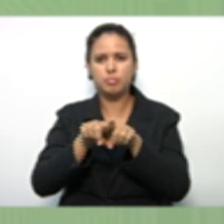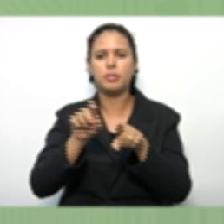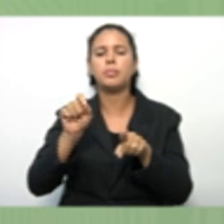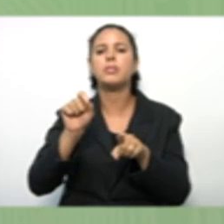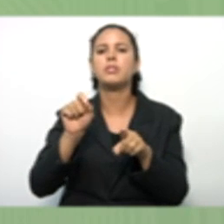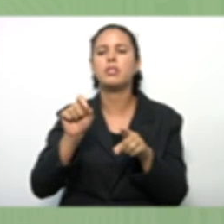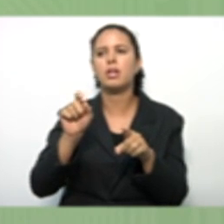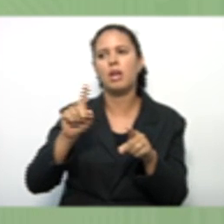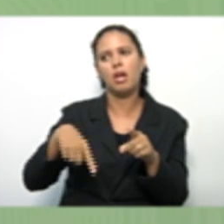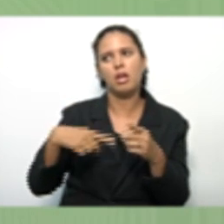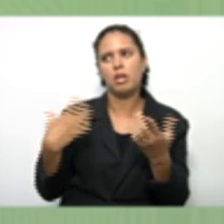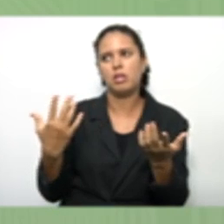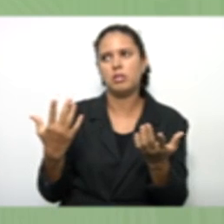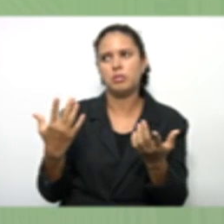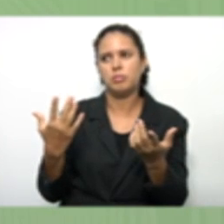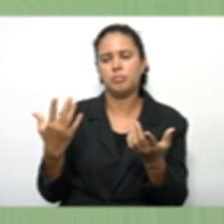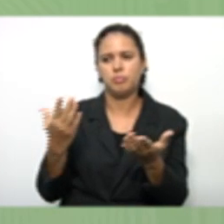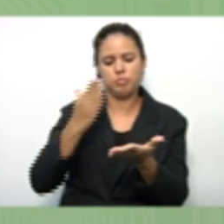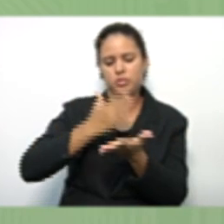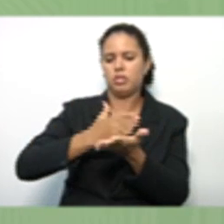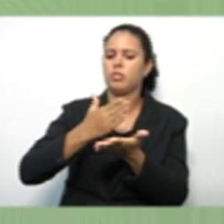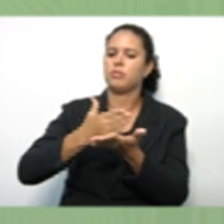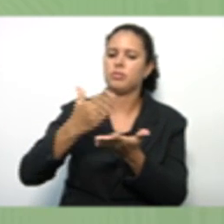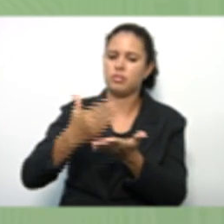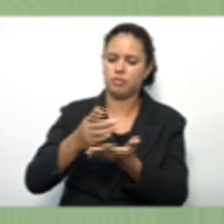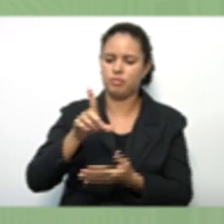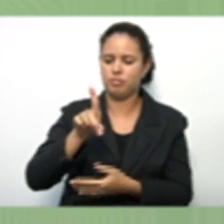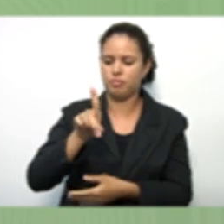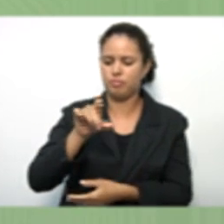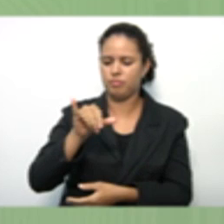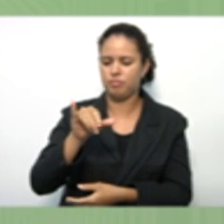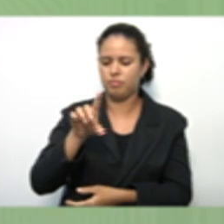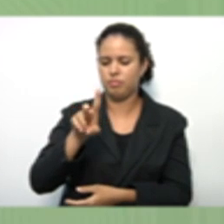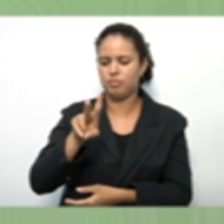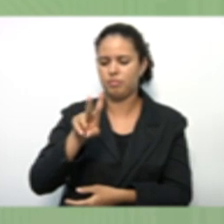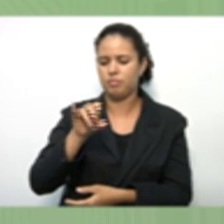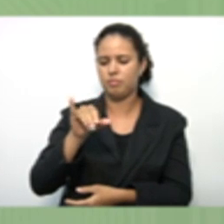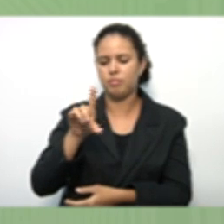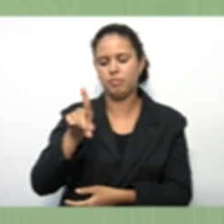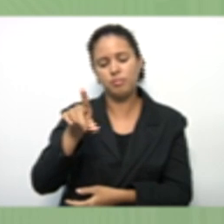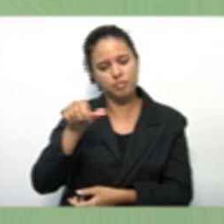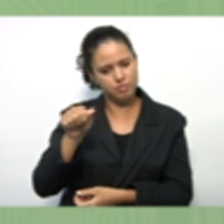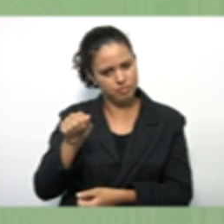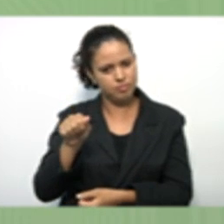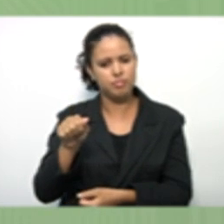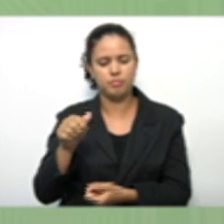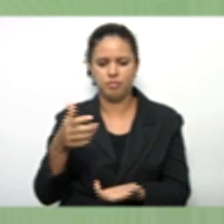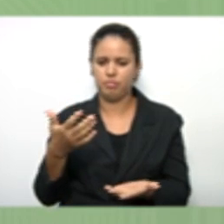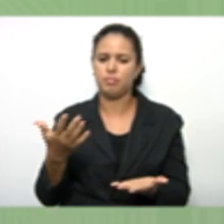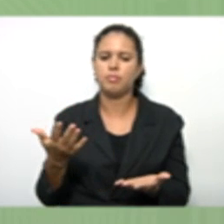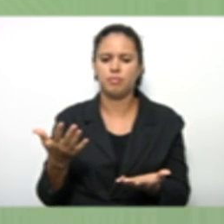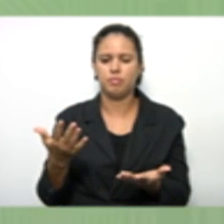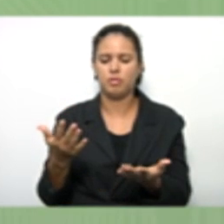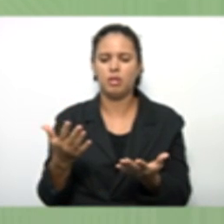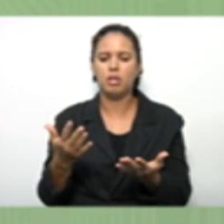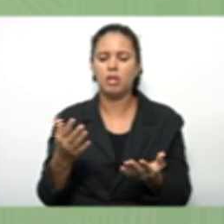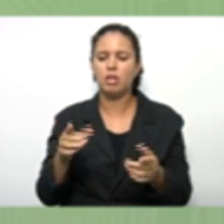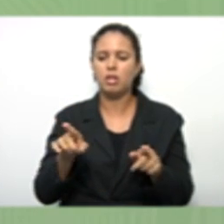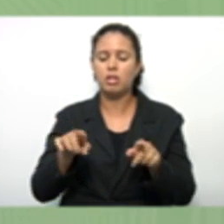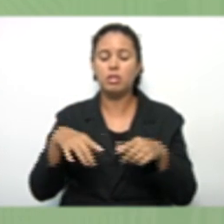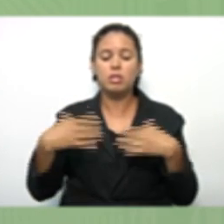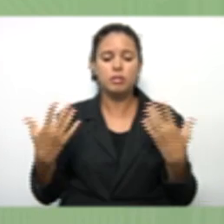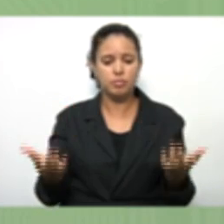olha o lado bom. Afaste, professora, afaste. Então, vamos lá, e as obrigações dele? Então, quando nós falamos patrimônio,